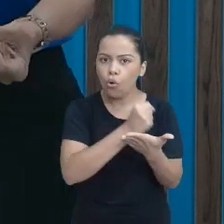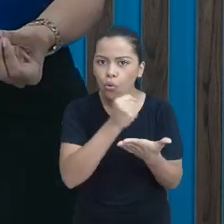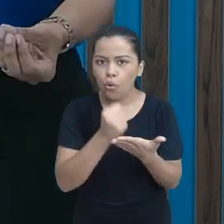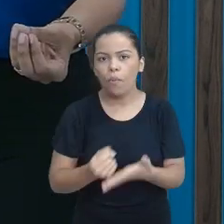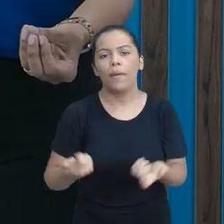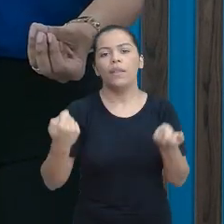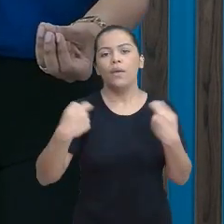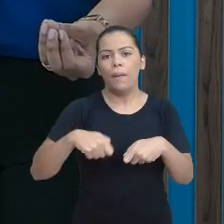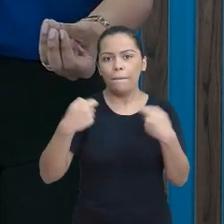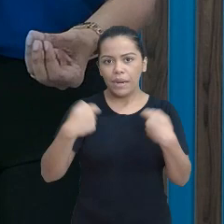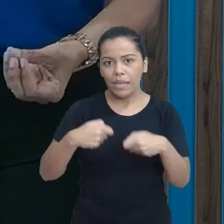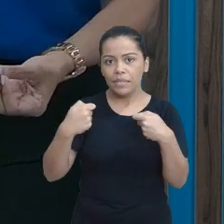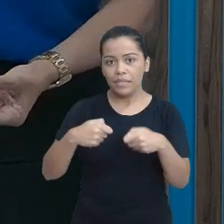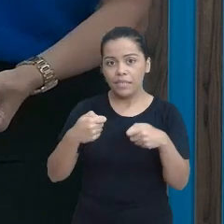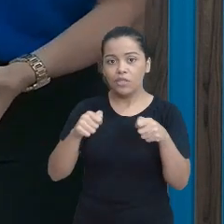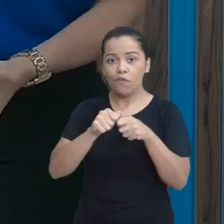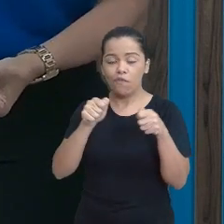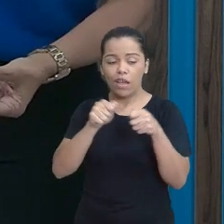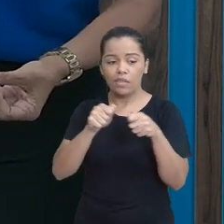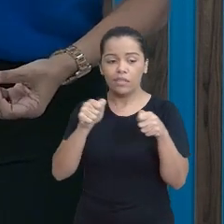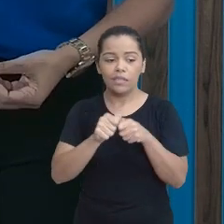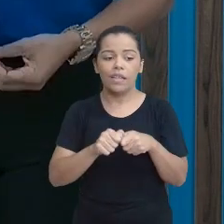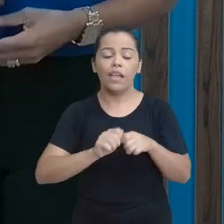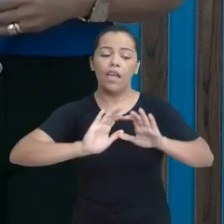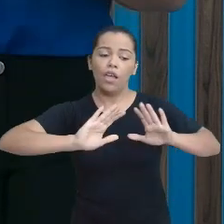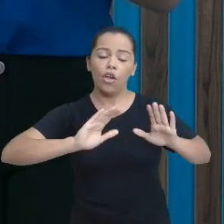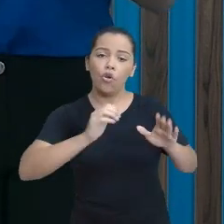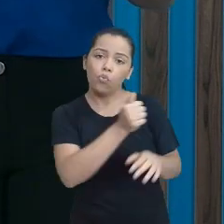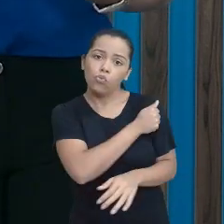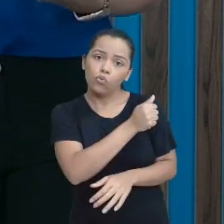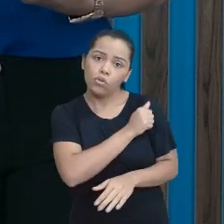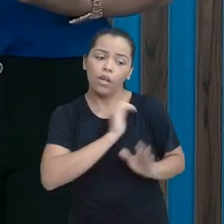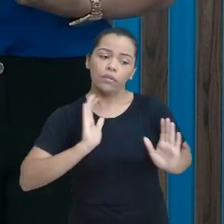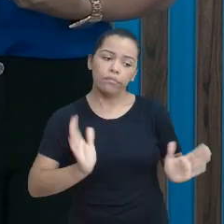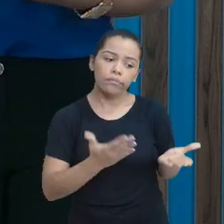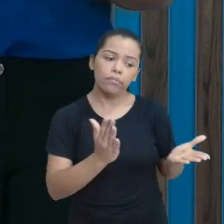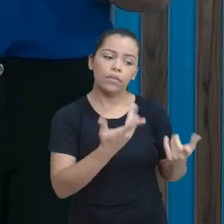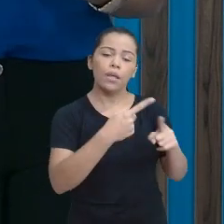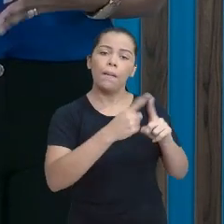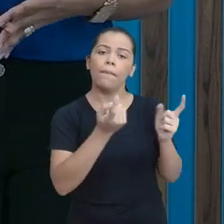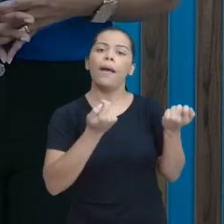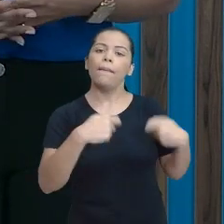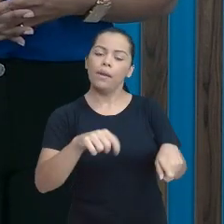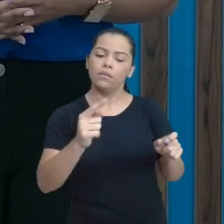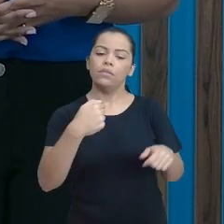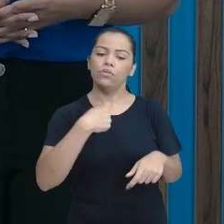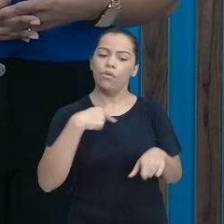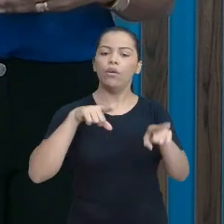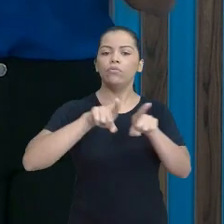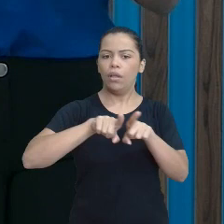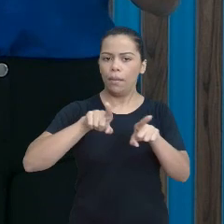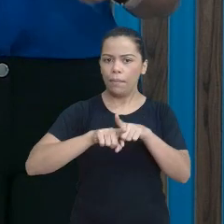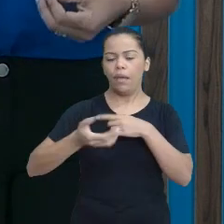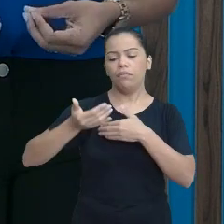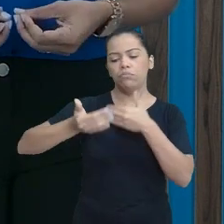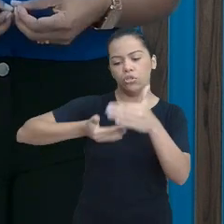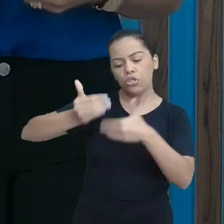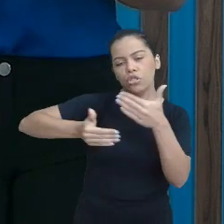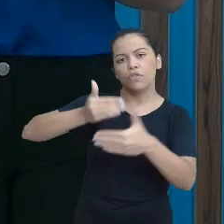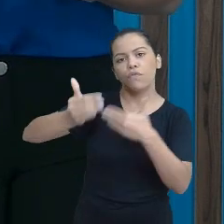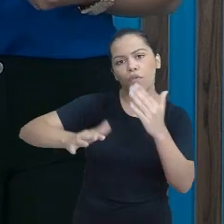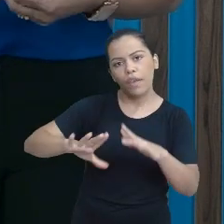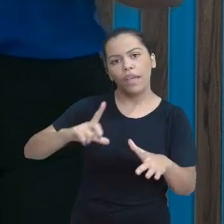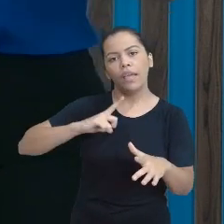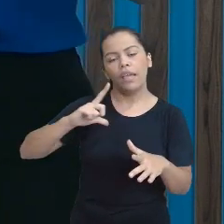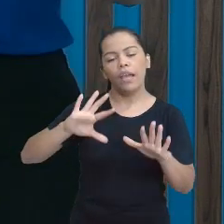propiciar o desenvolvimento do estudante. E aí a gente tem, perceptivelmente, uma melhora nesses resultados, quando a gente entende